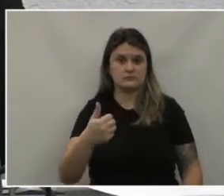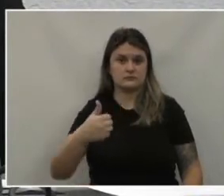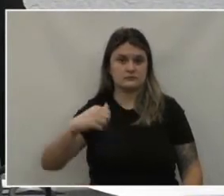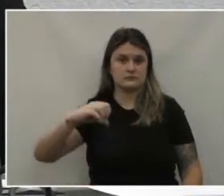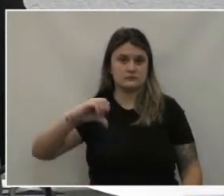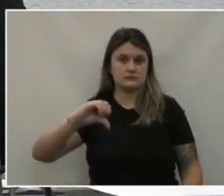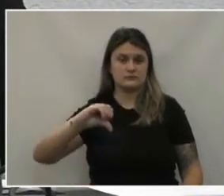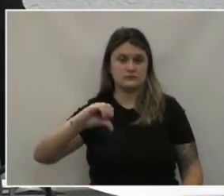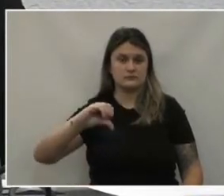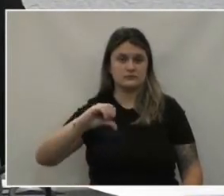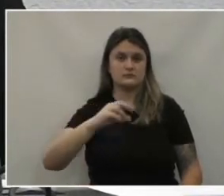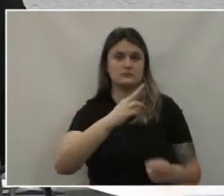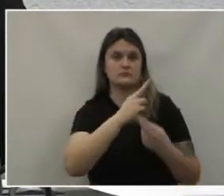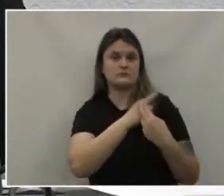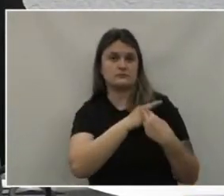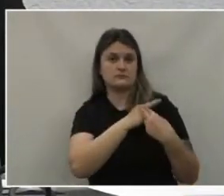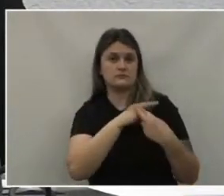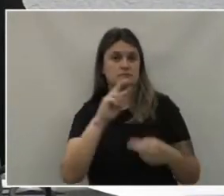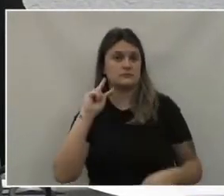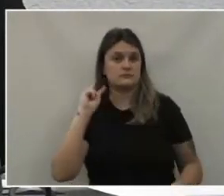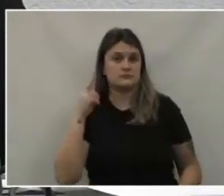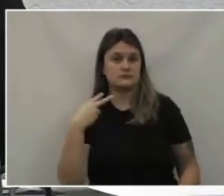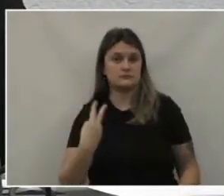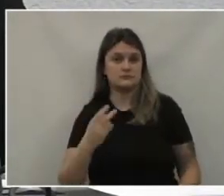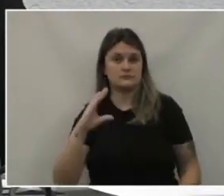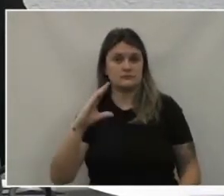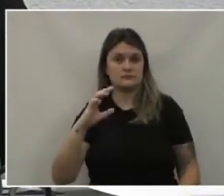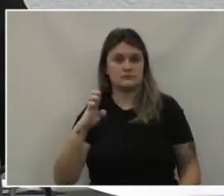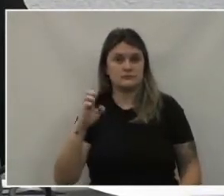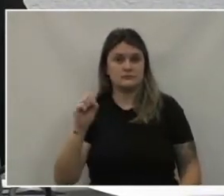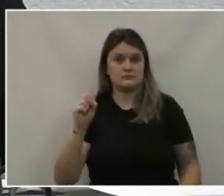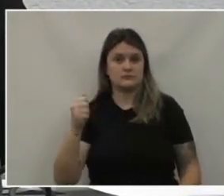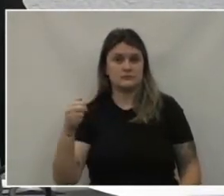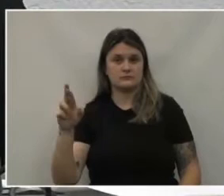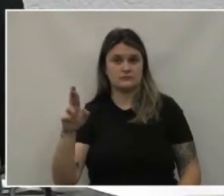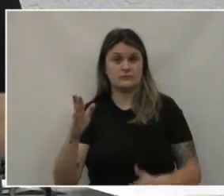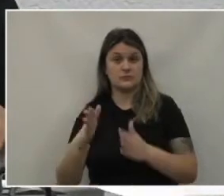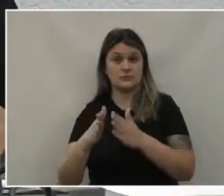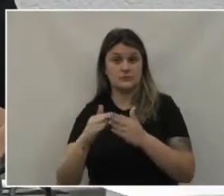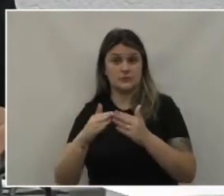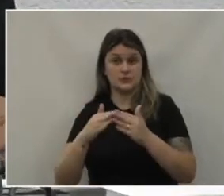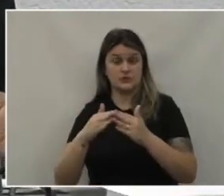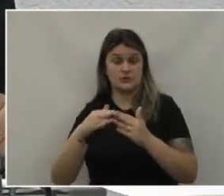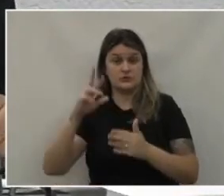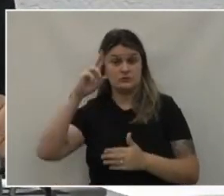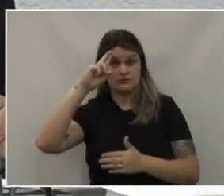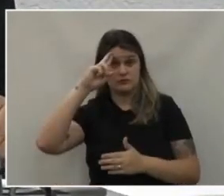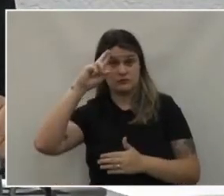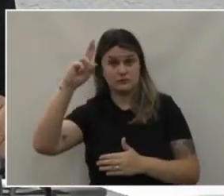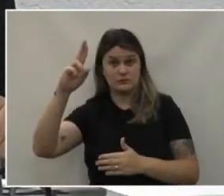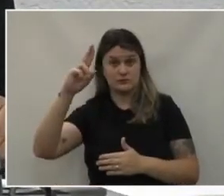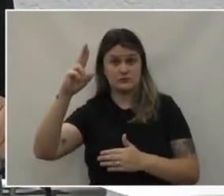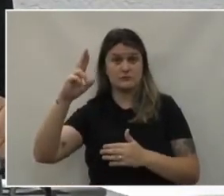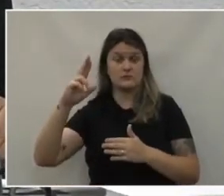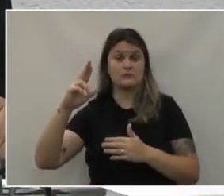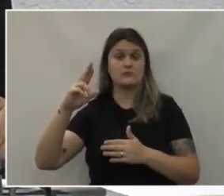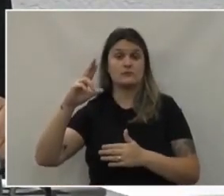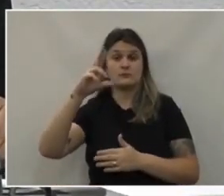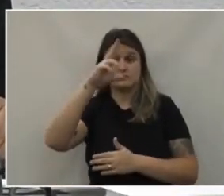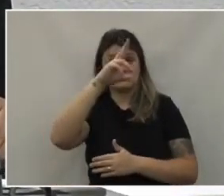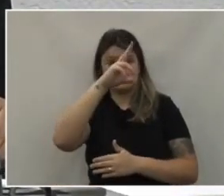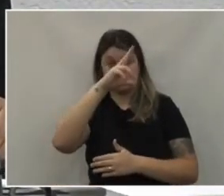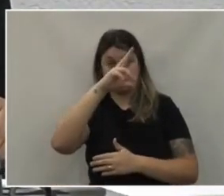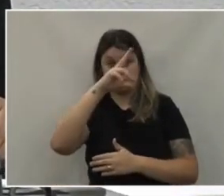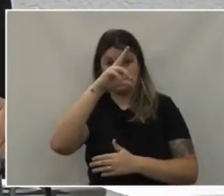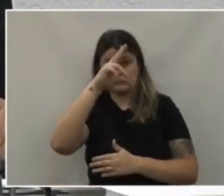76/2019, do vereador César Empinotti, ao chefe do Poder Executivo, para que, juntamente com o